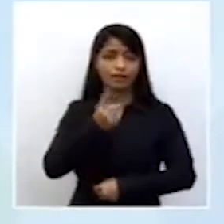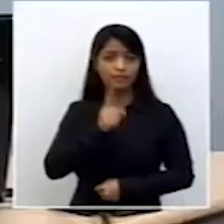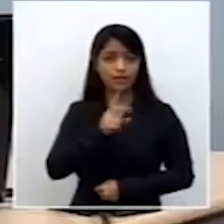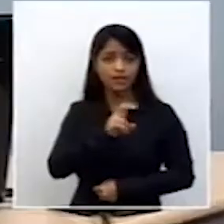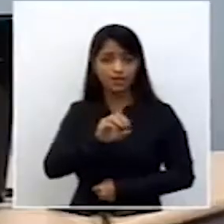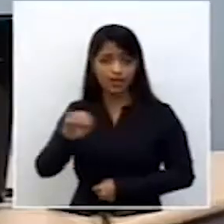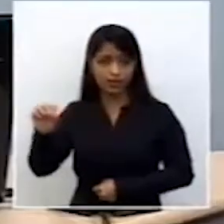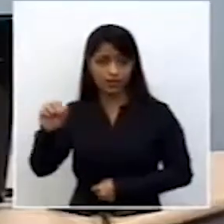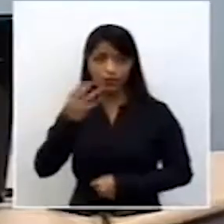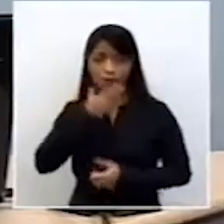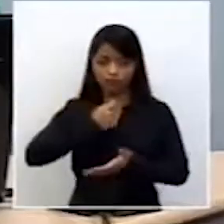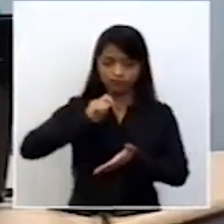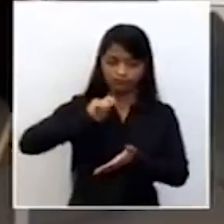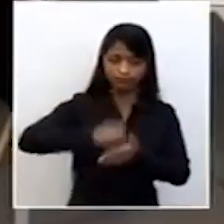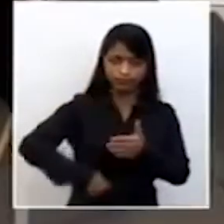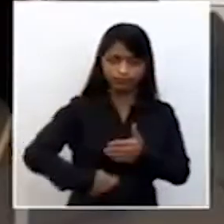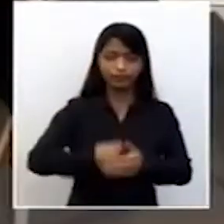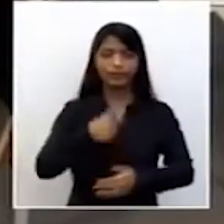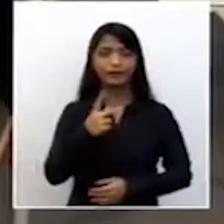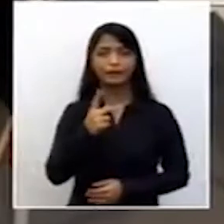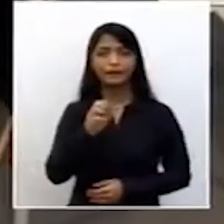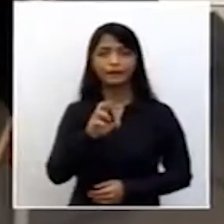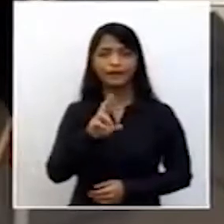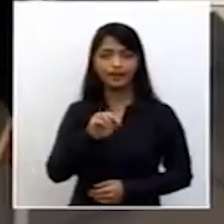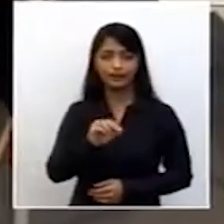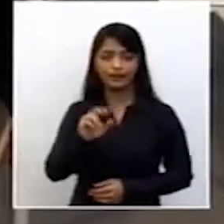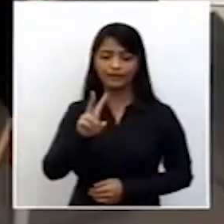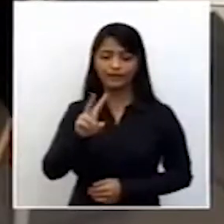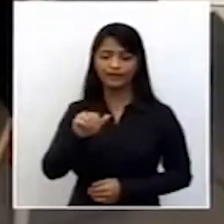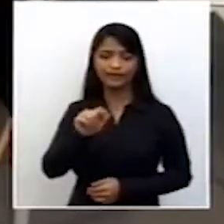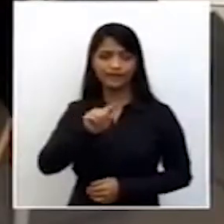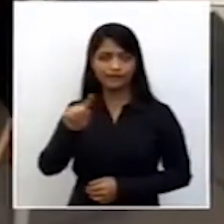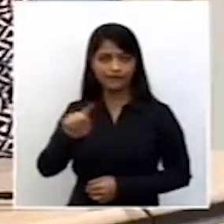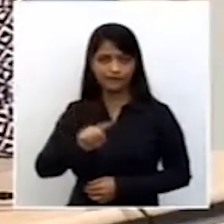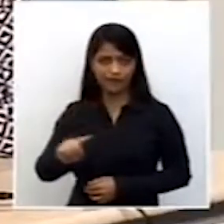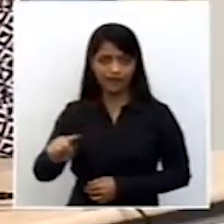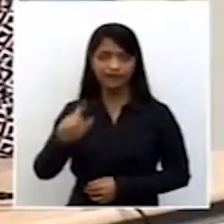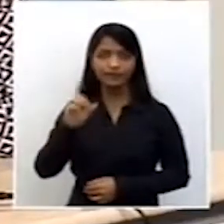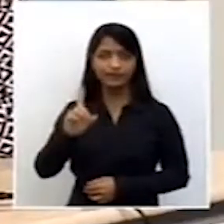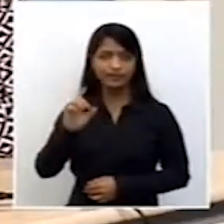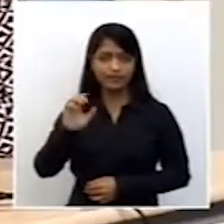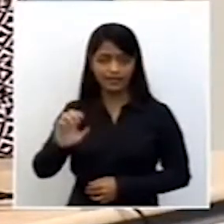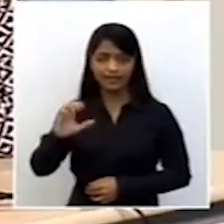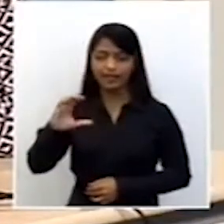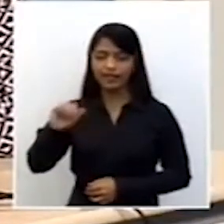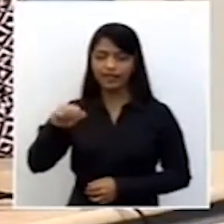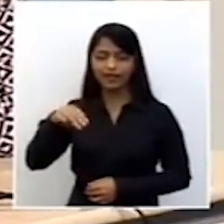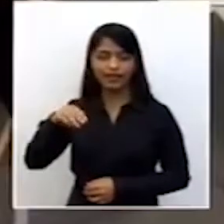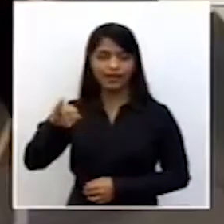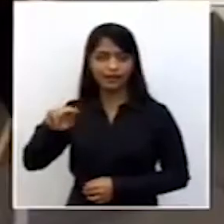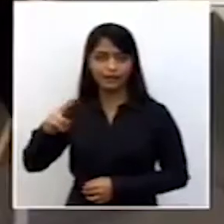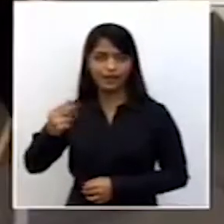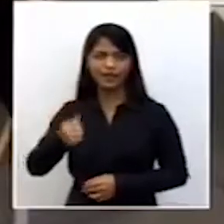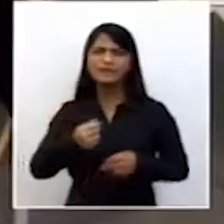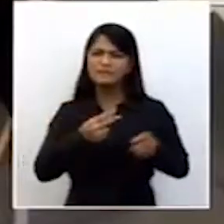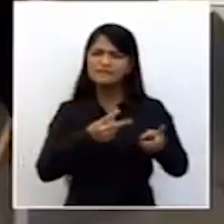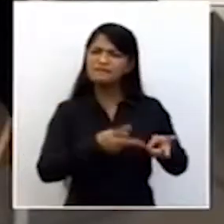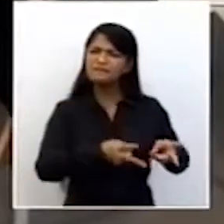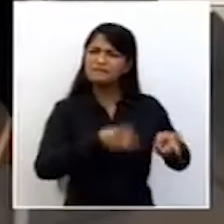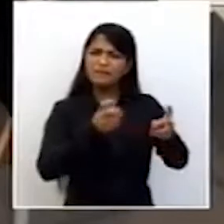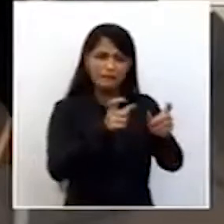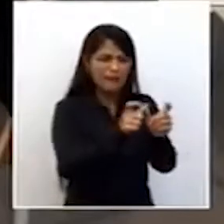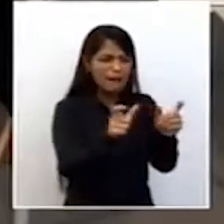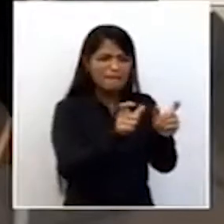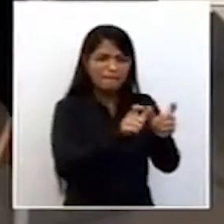Caminhas. Bom, Dani, você percebe que é até difícil para a gente ler, né? Né? Tem até umas travas aí